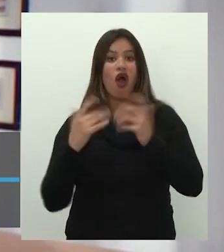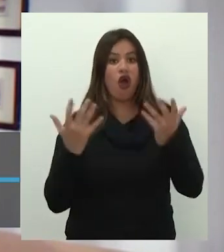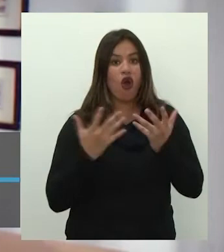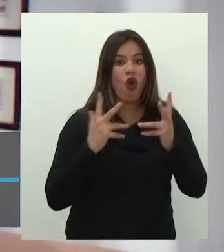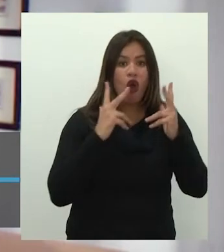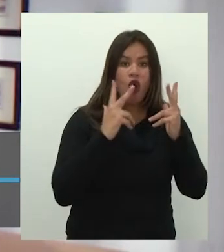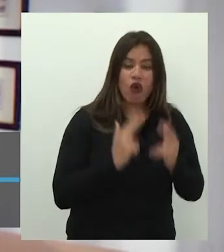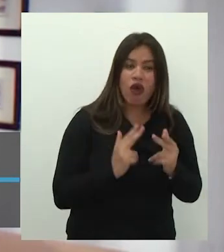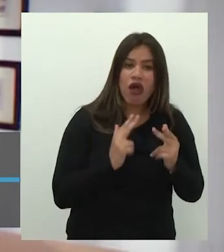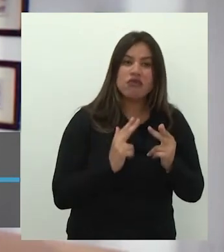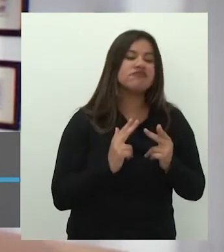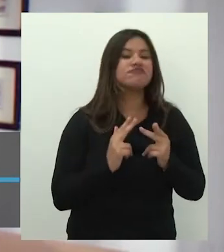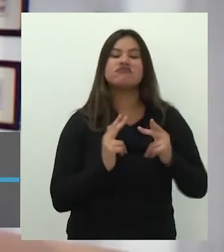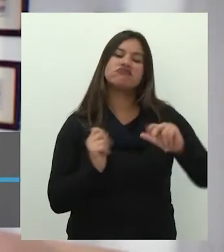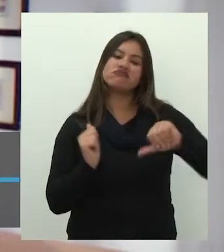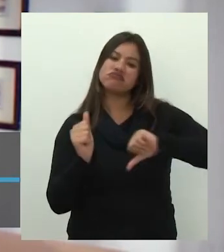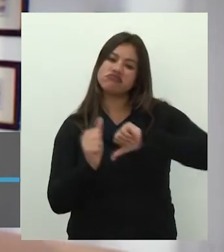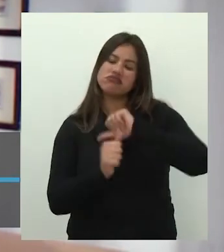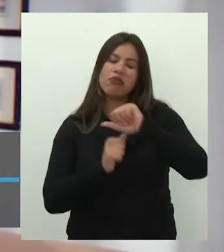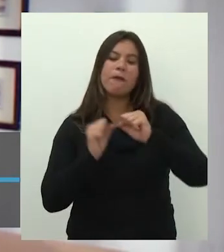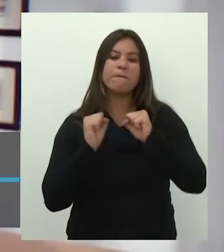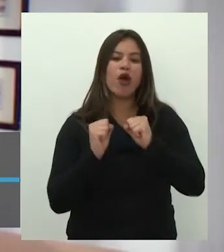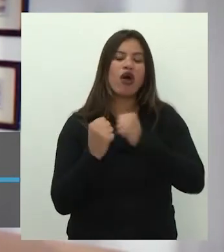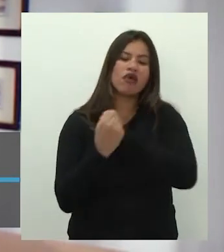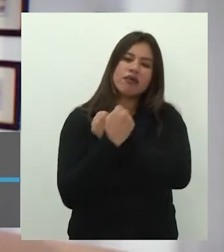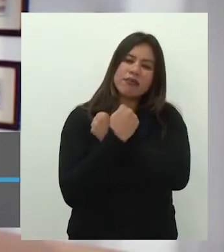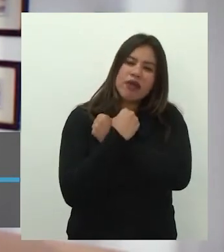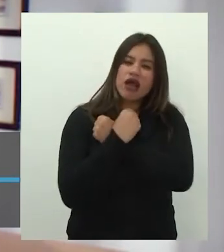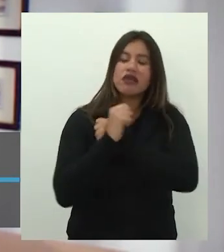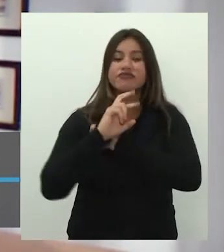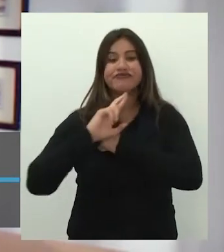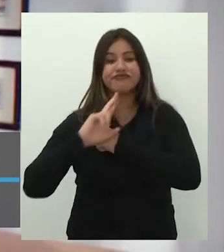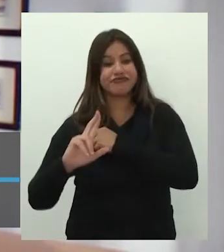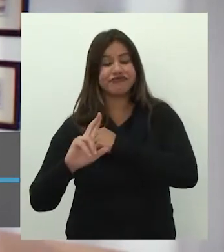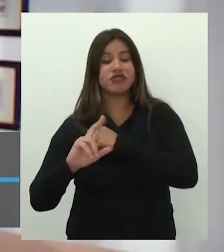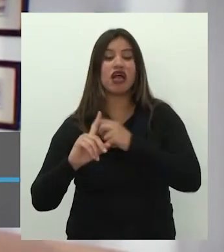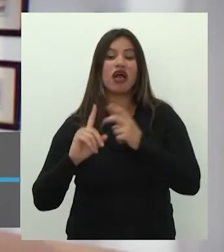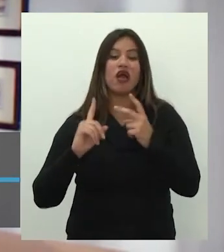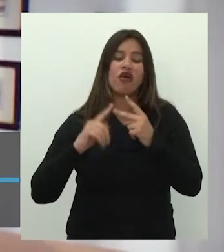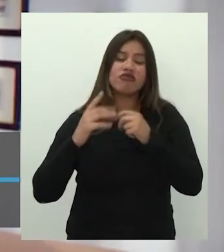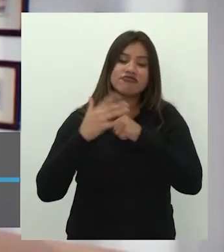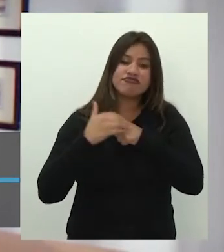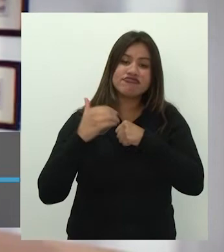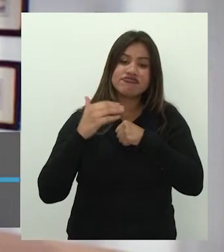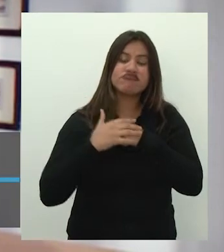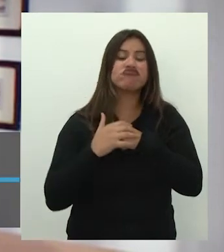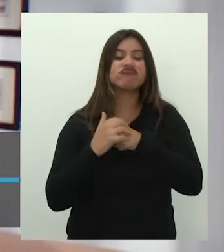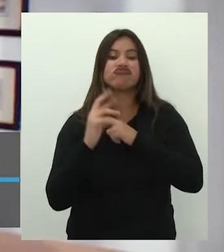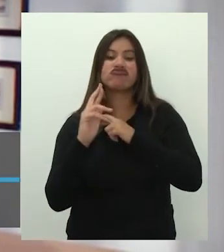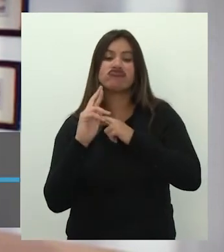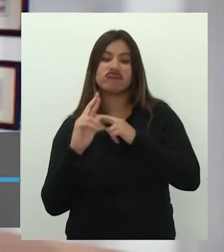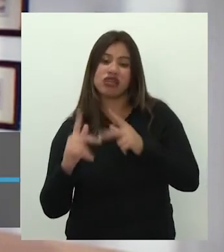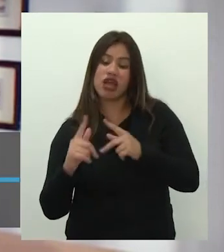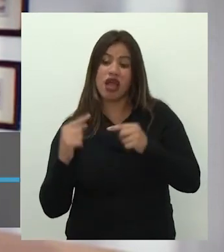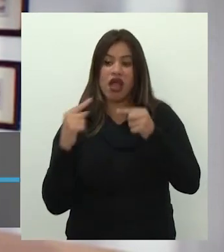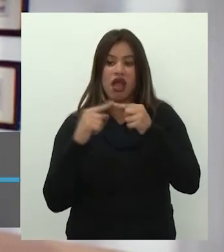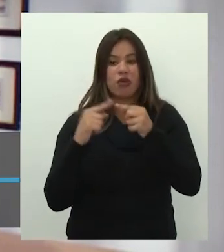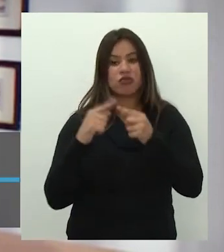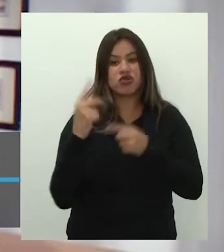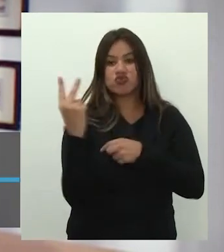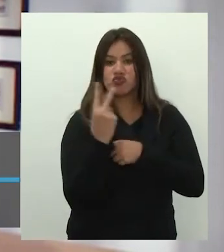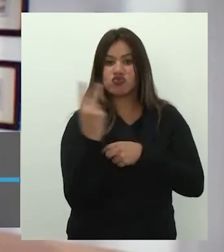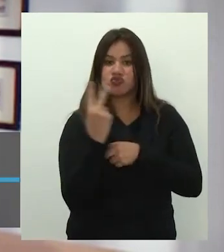abraço diferente, um carinho diferente, aquilo que for agradável para o casal,